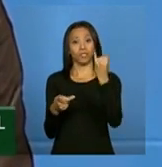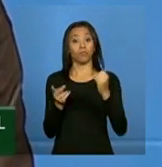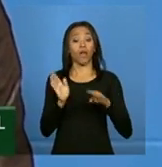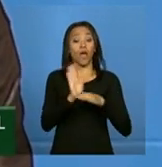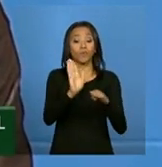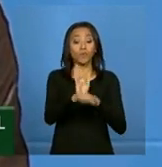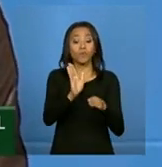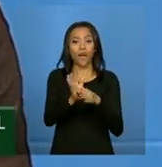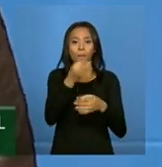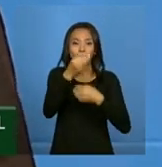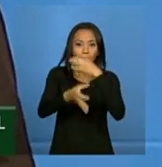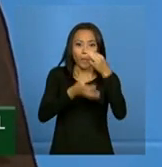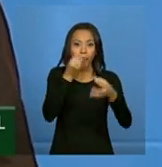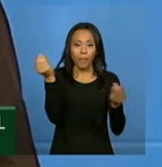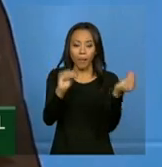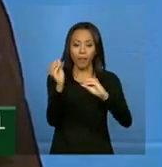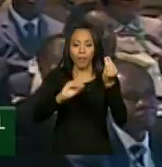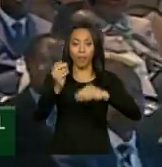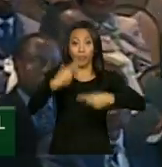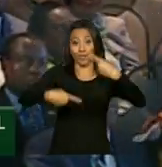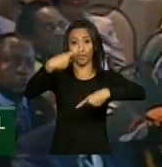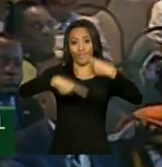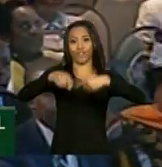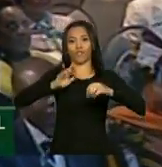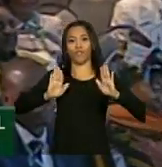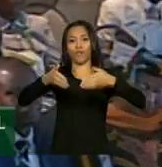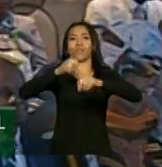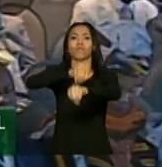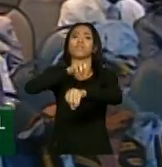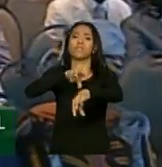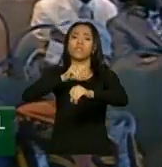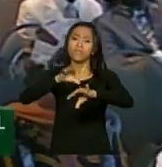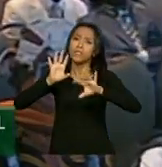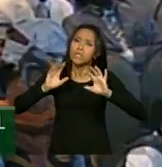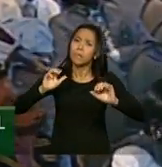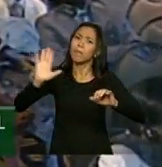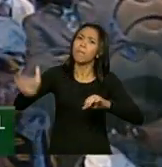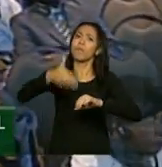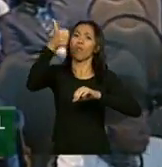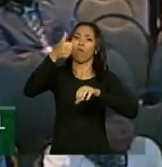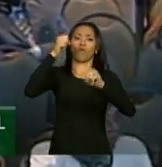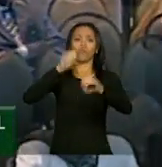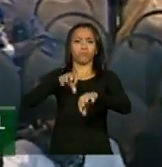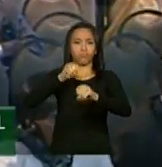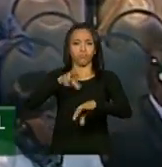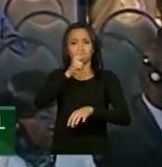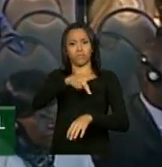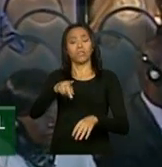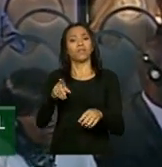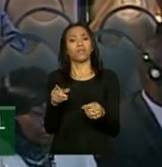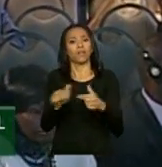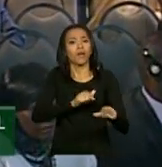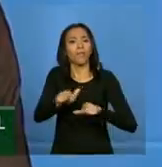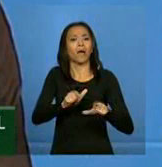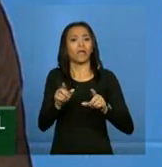políticas educacionais e devem também lutar por condições de trabalho e treinamento contínuo sempre.